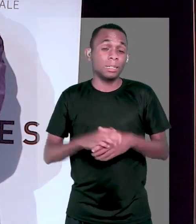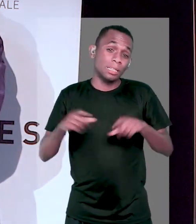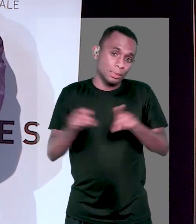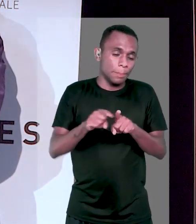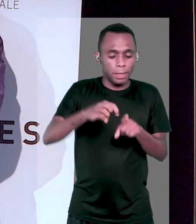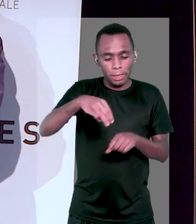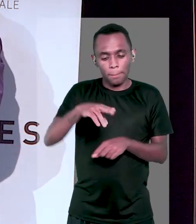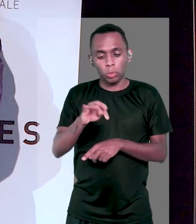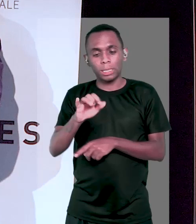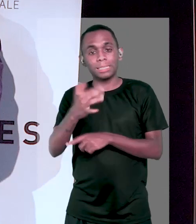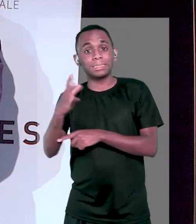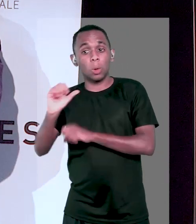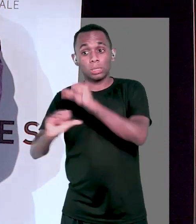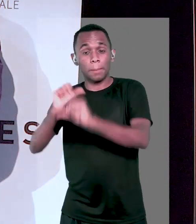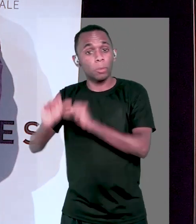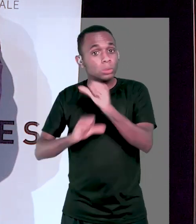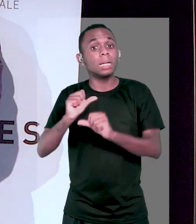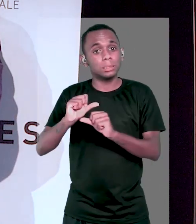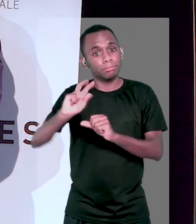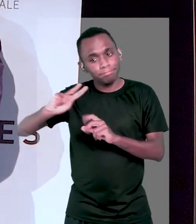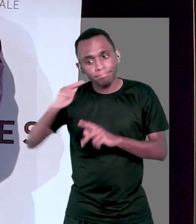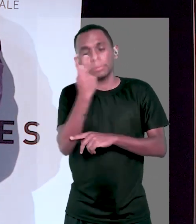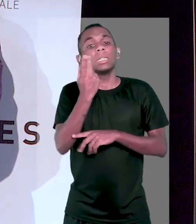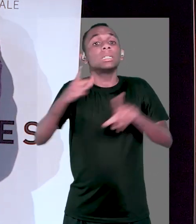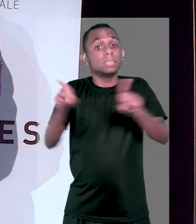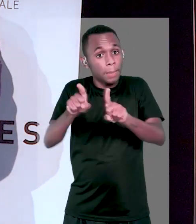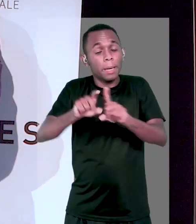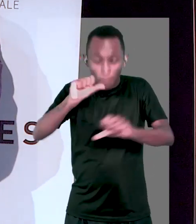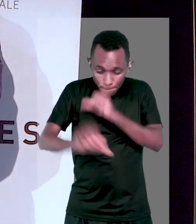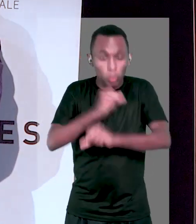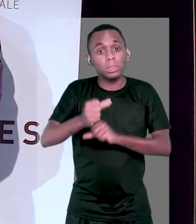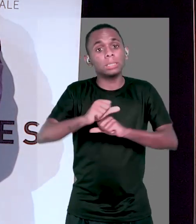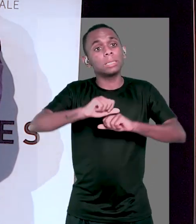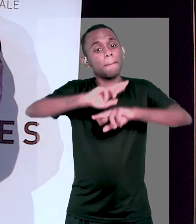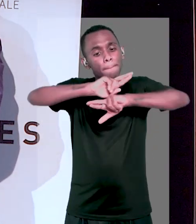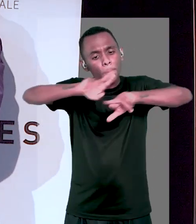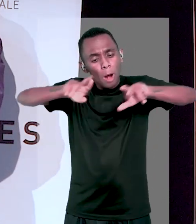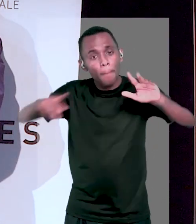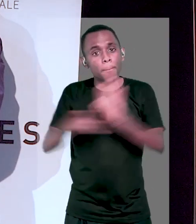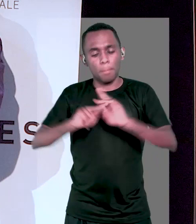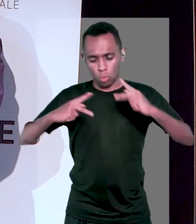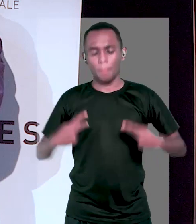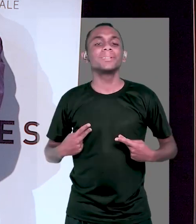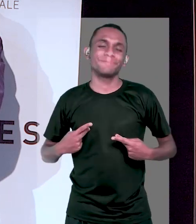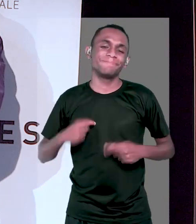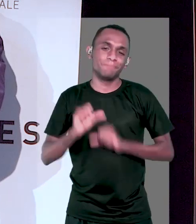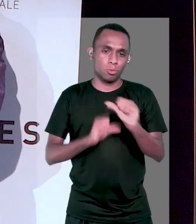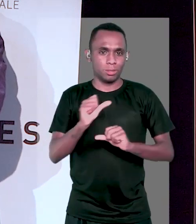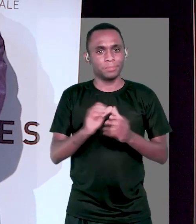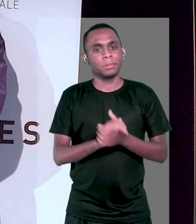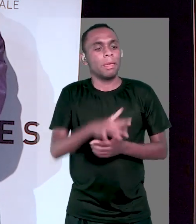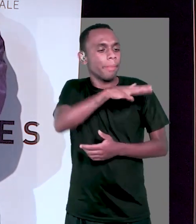de crise não ia dar conta para responder aos problemas que a estava enfrentando. A crise, se dá... Quer dizer, pôr em